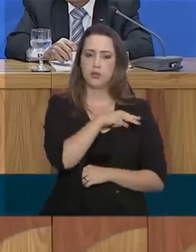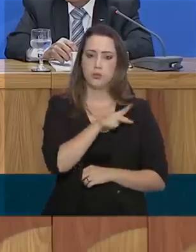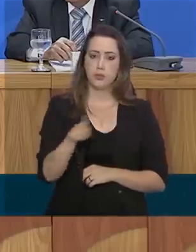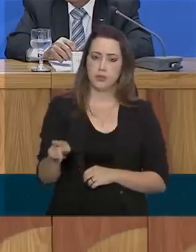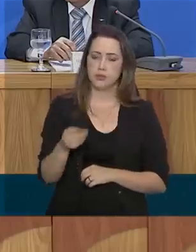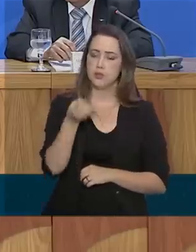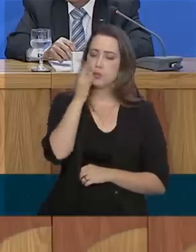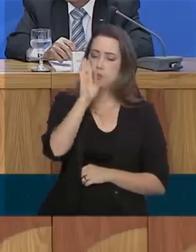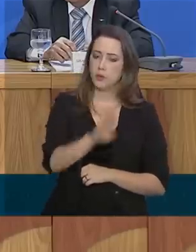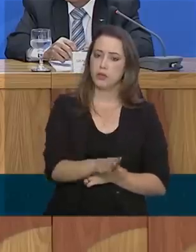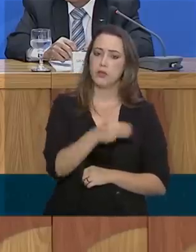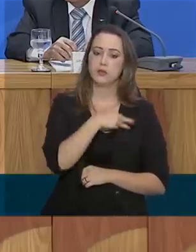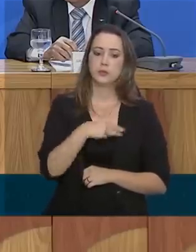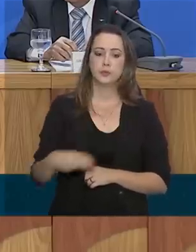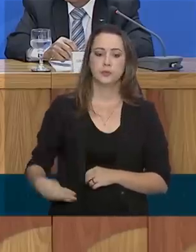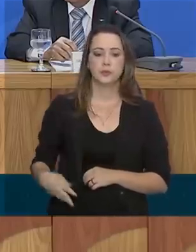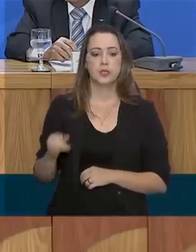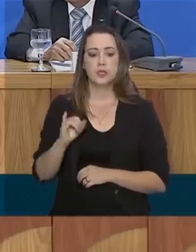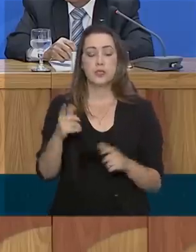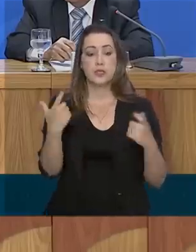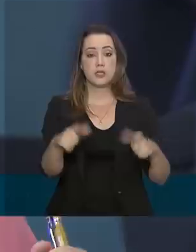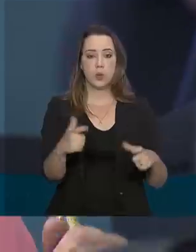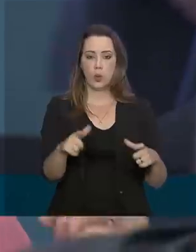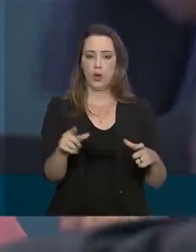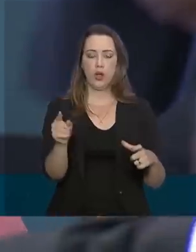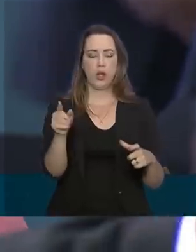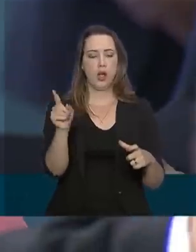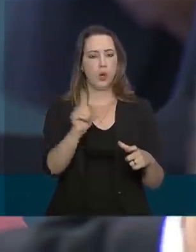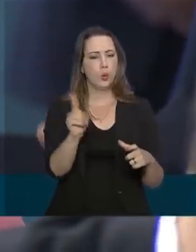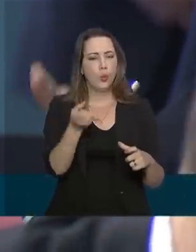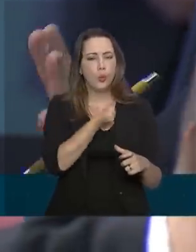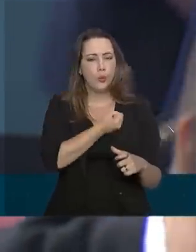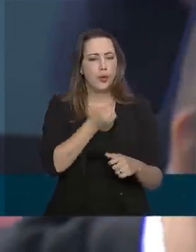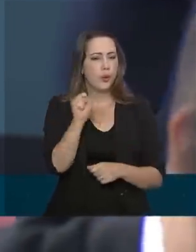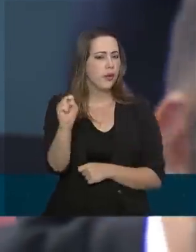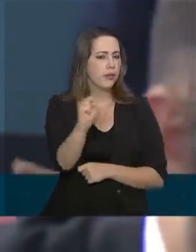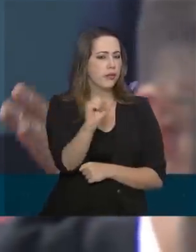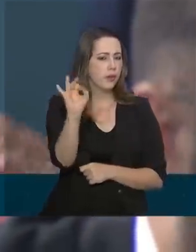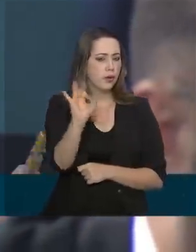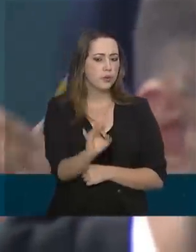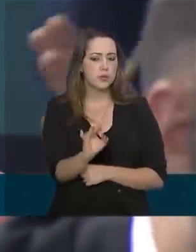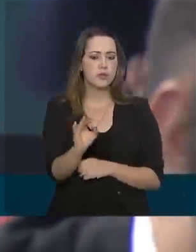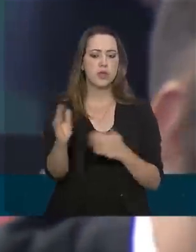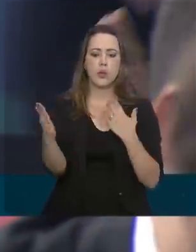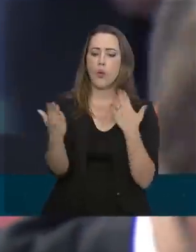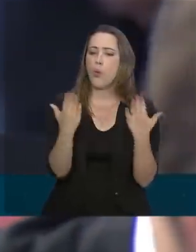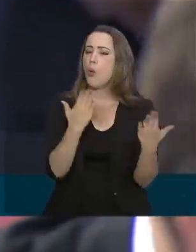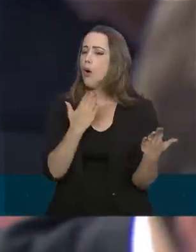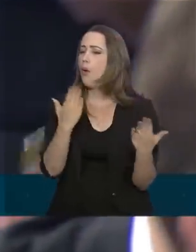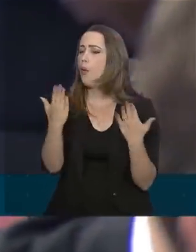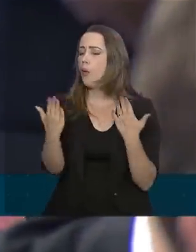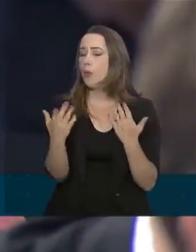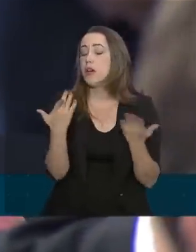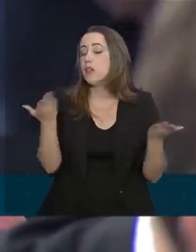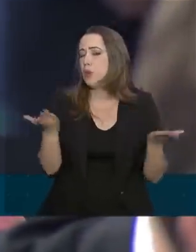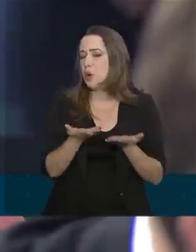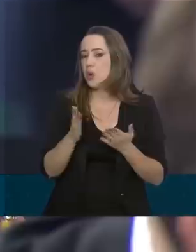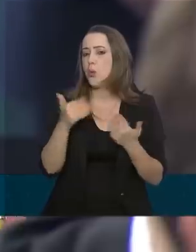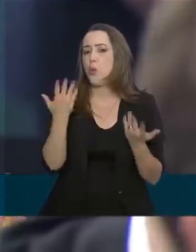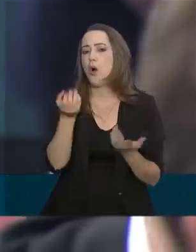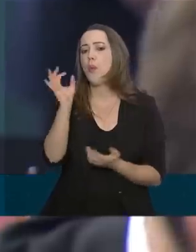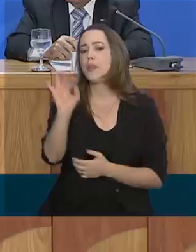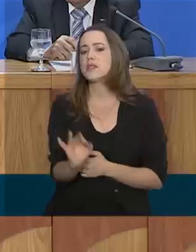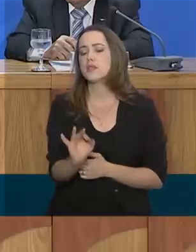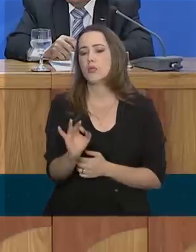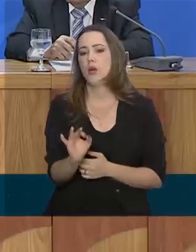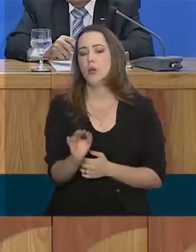se a área desmatada não é de 88% é o senhor tem condição de estimar qual é a percentagem